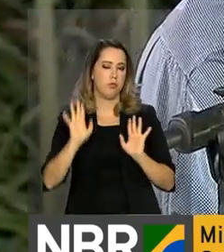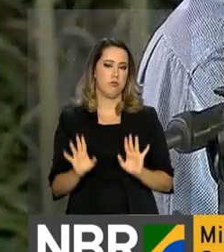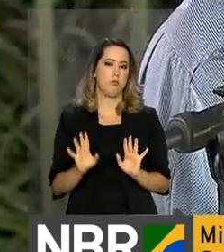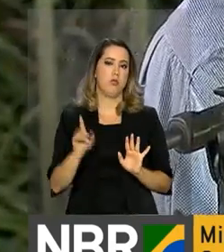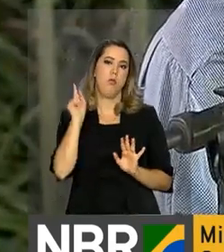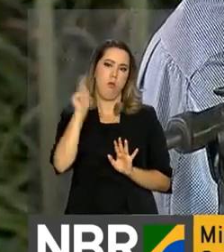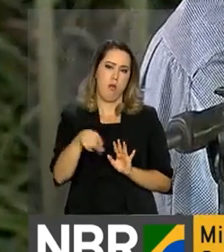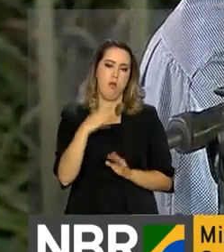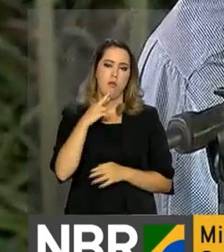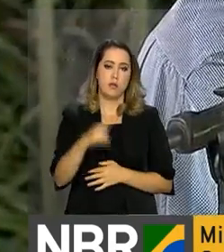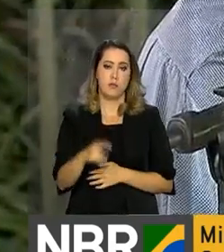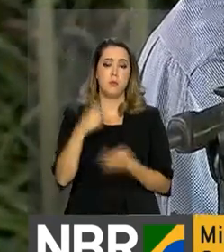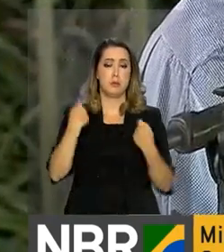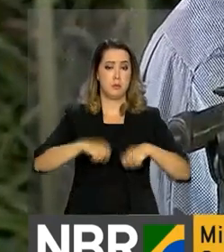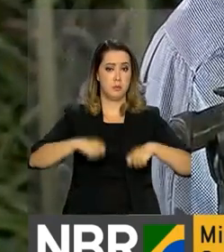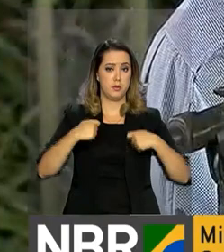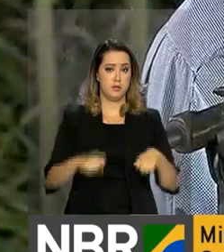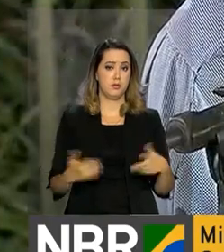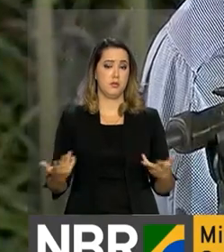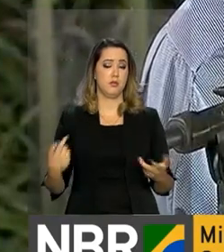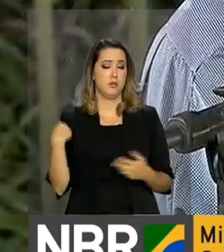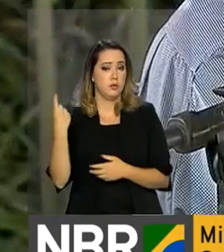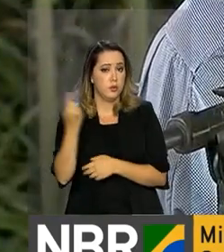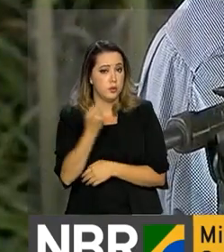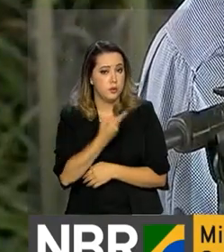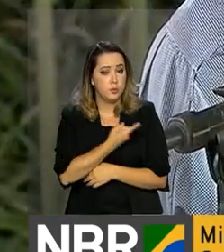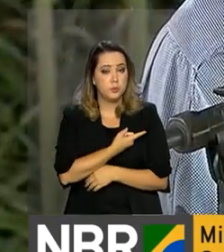ou este é o resultado, não é?